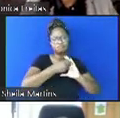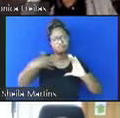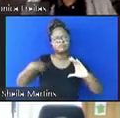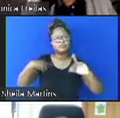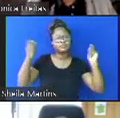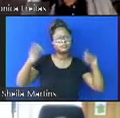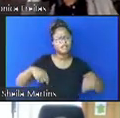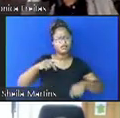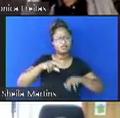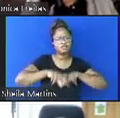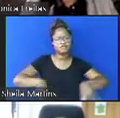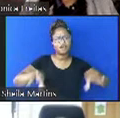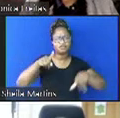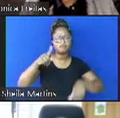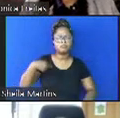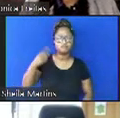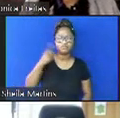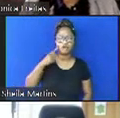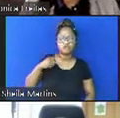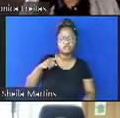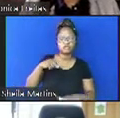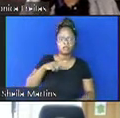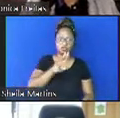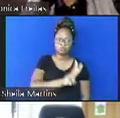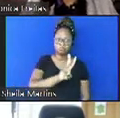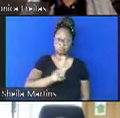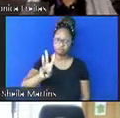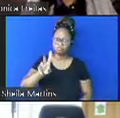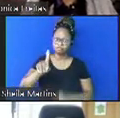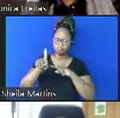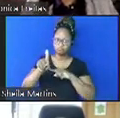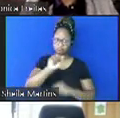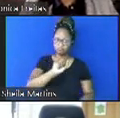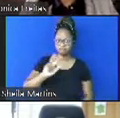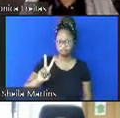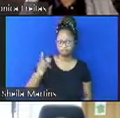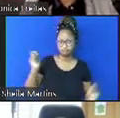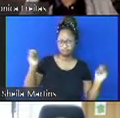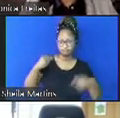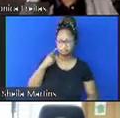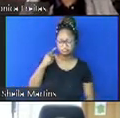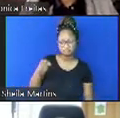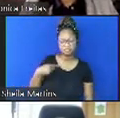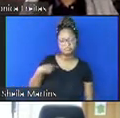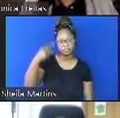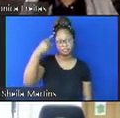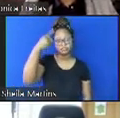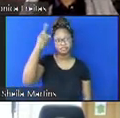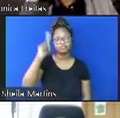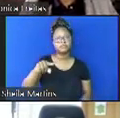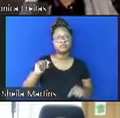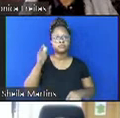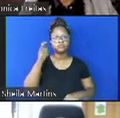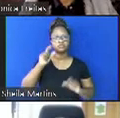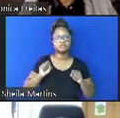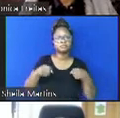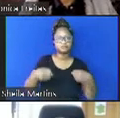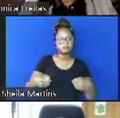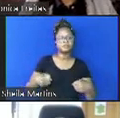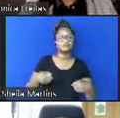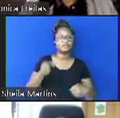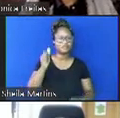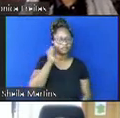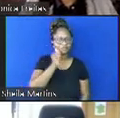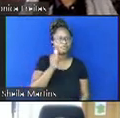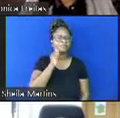informar melhor no próprio site da Fundação Alexander von Humboldt. Então, a ideia é justamente garantir que mulheres também possam